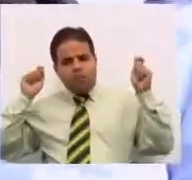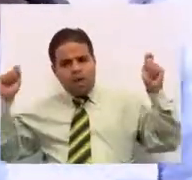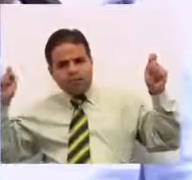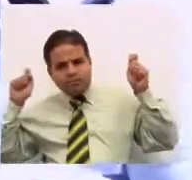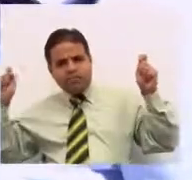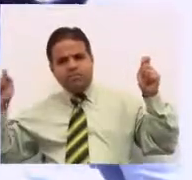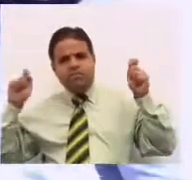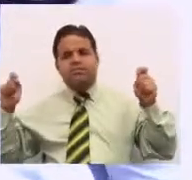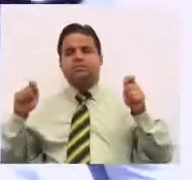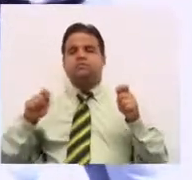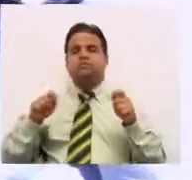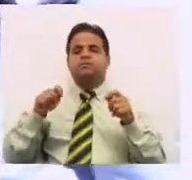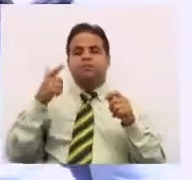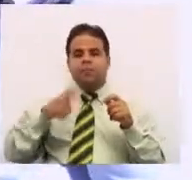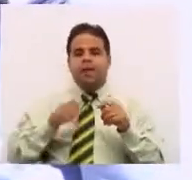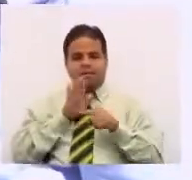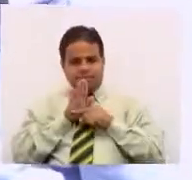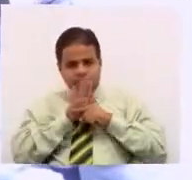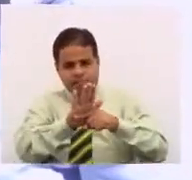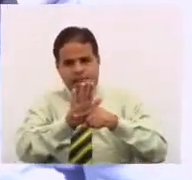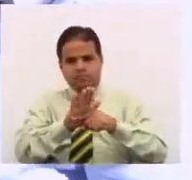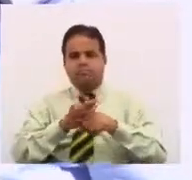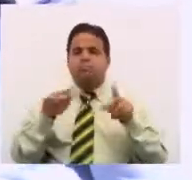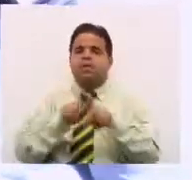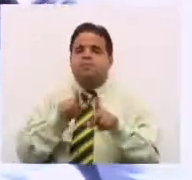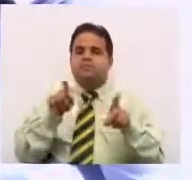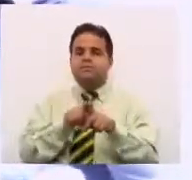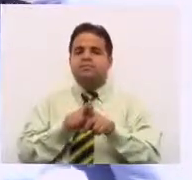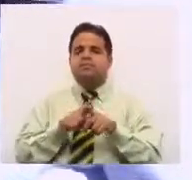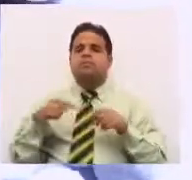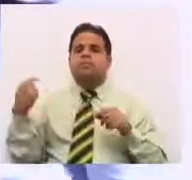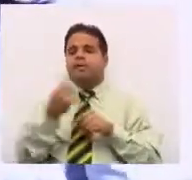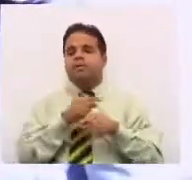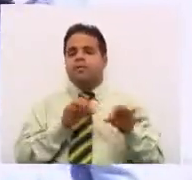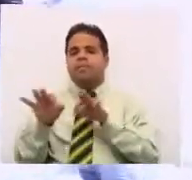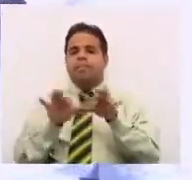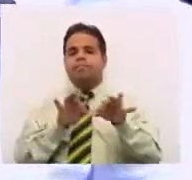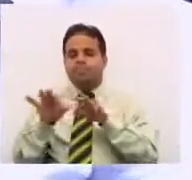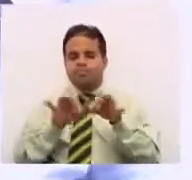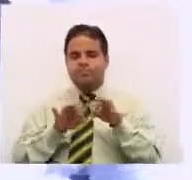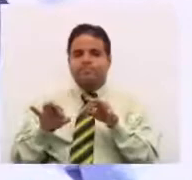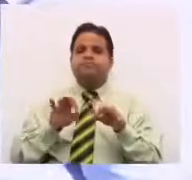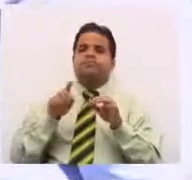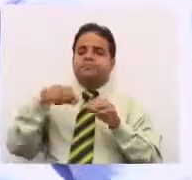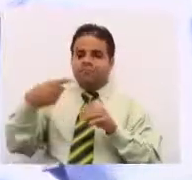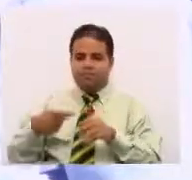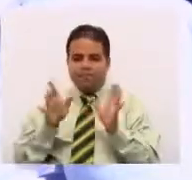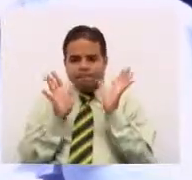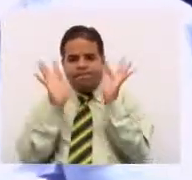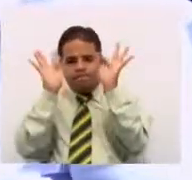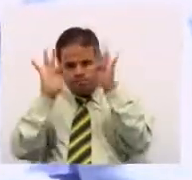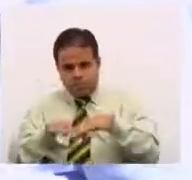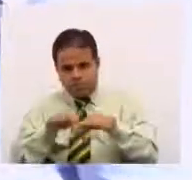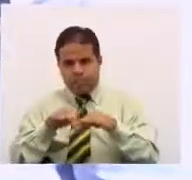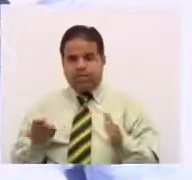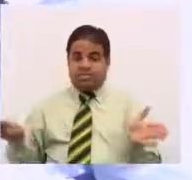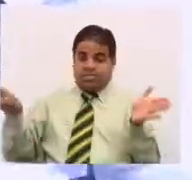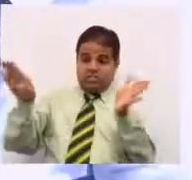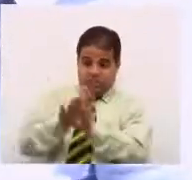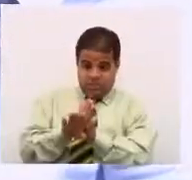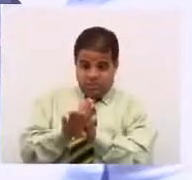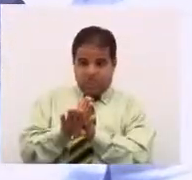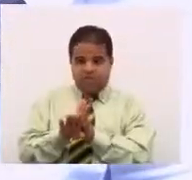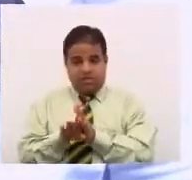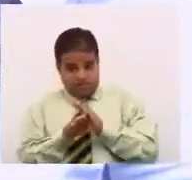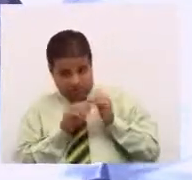próprio Legislativo por mais participação efetiva na elaboração do plano, não somente quando depois finalizado ele chega aqui na casa. Isso vai